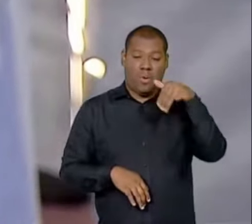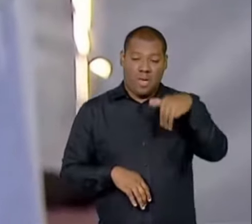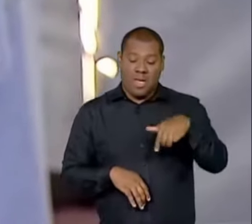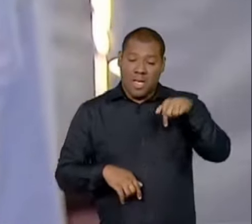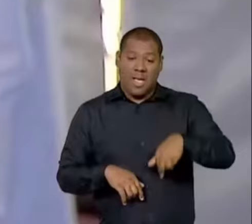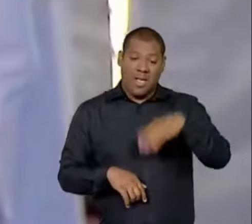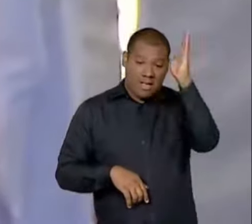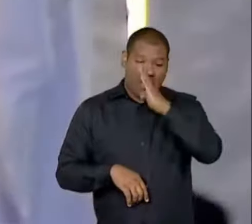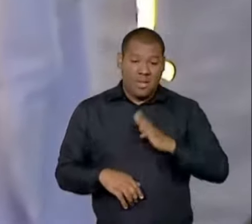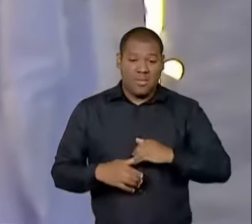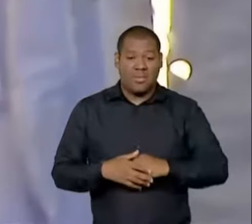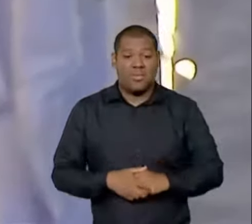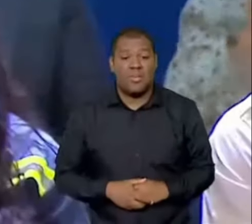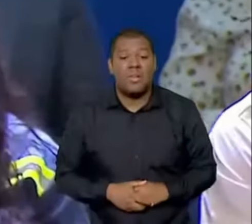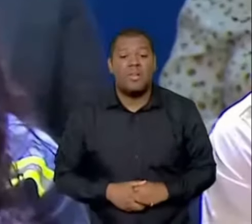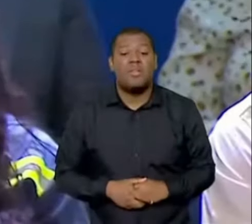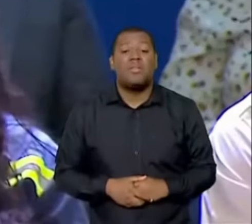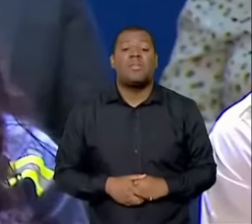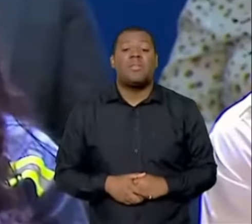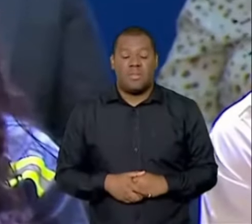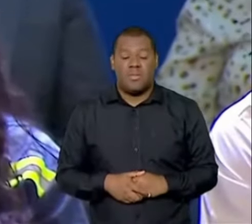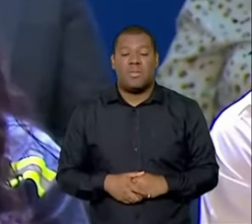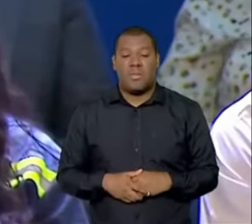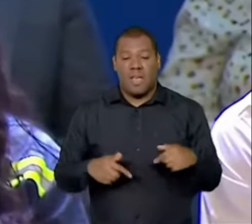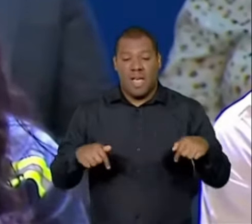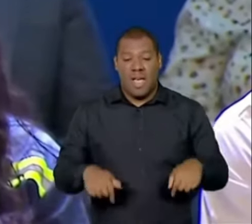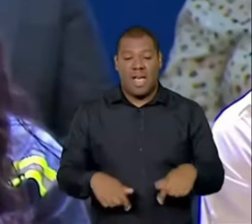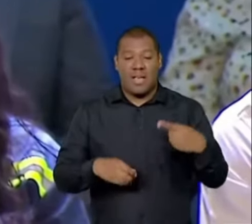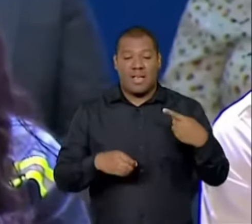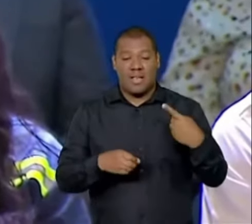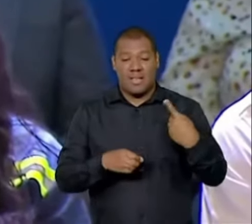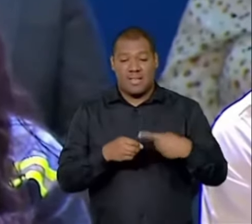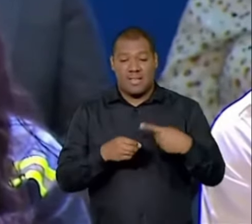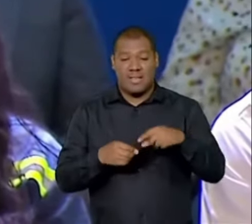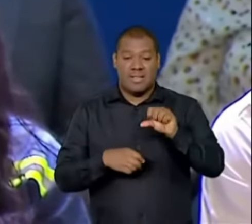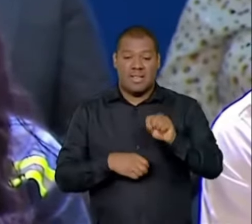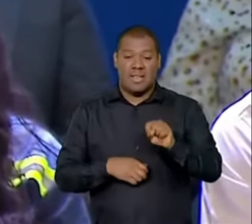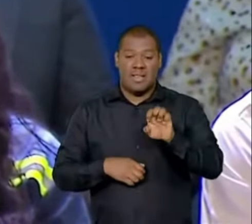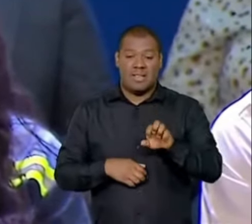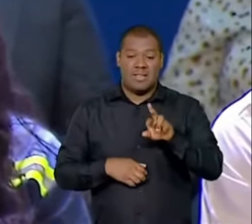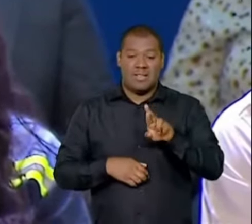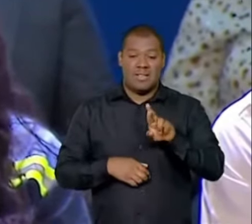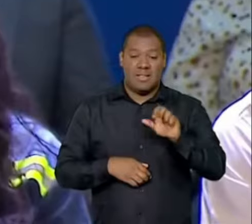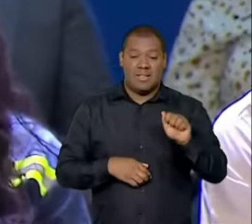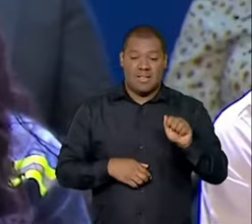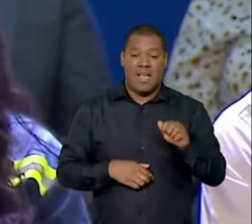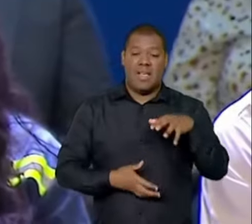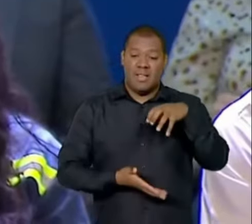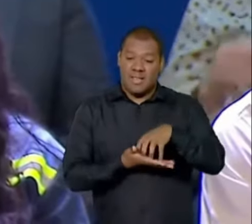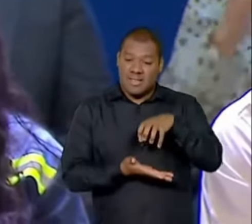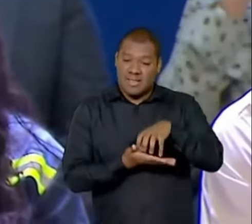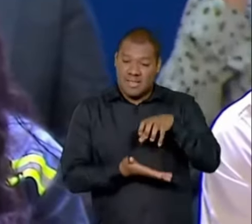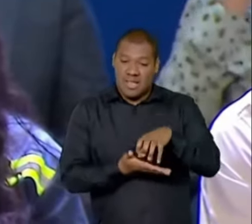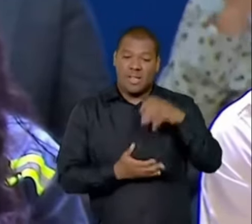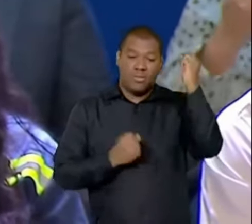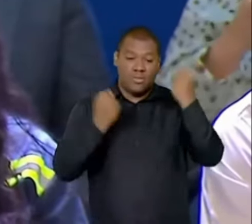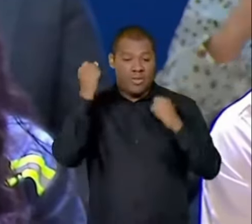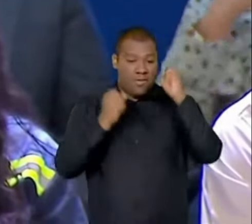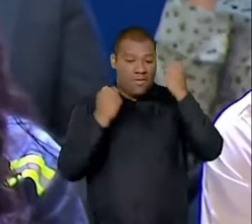planta como essa em Serra do Salitre não é apenas a demonstração da crença de que essa